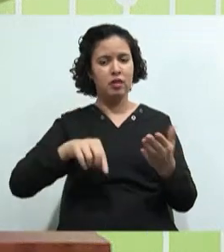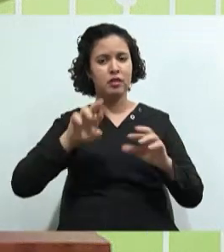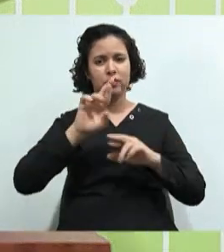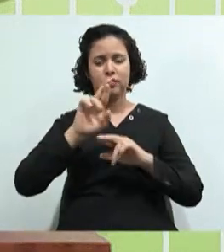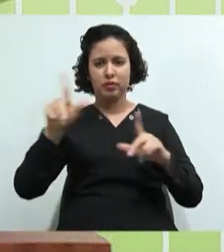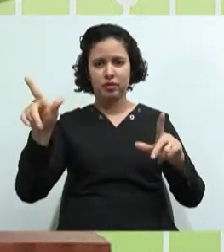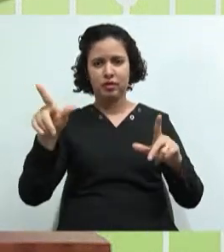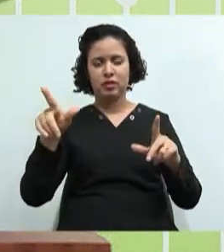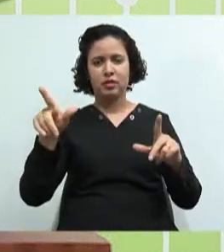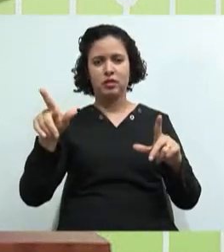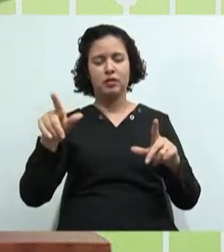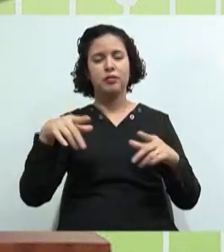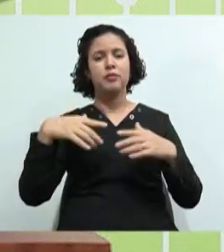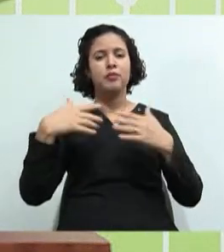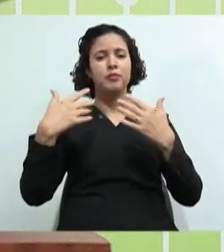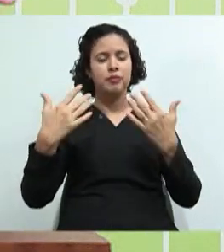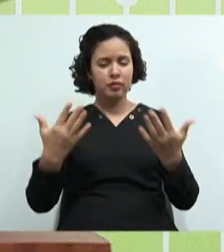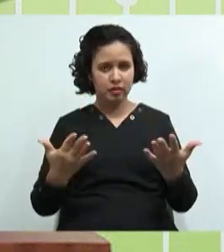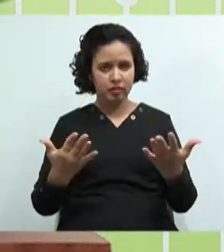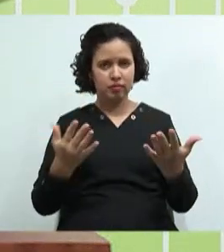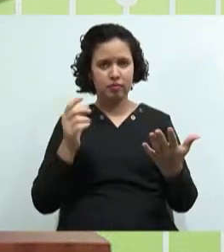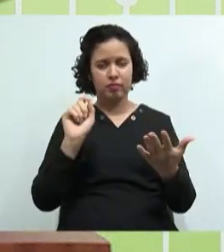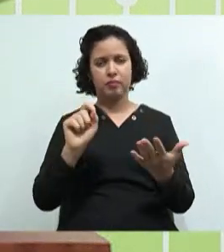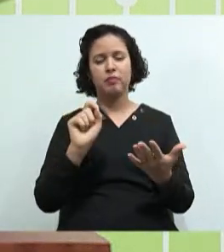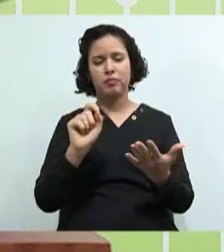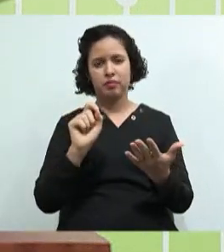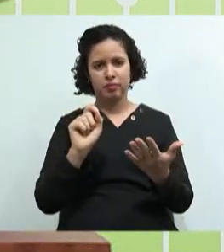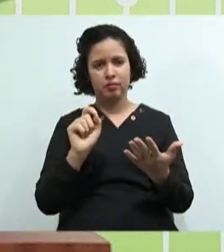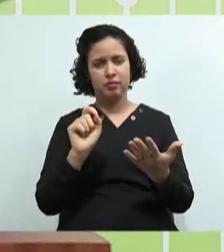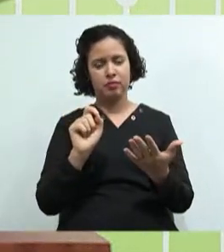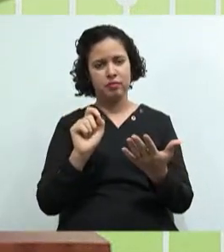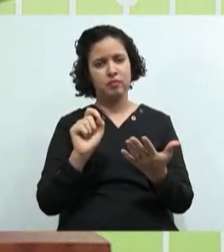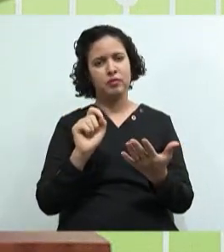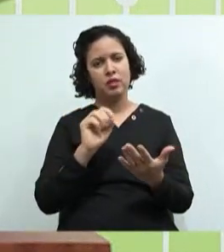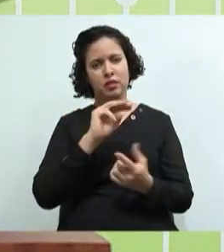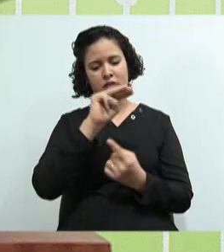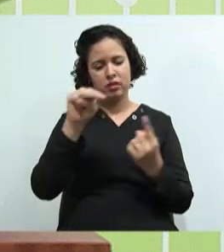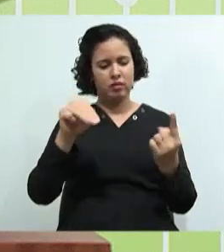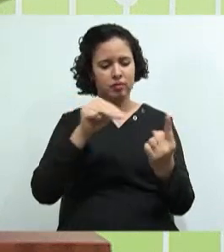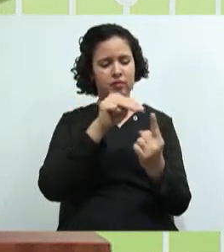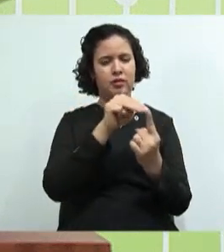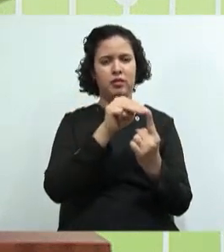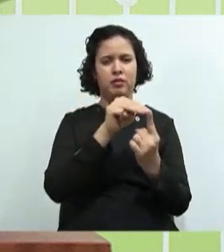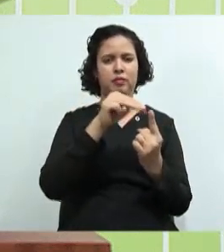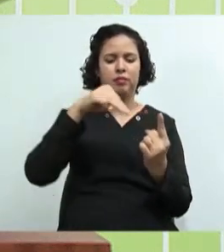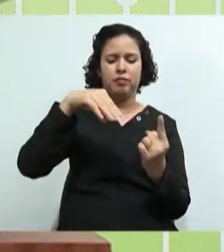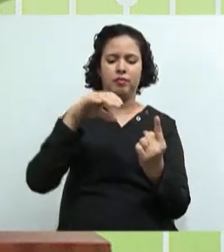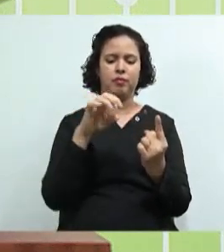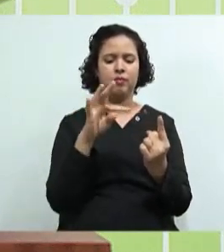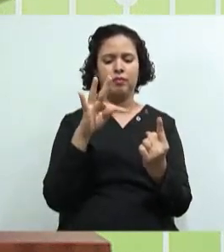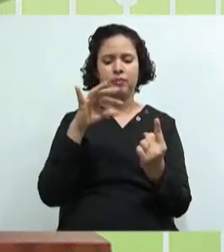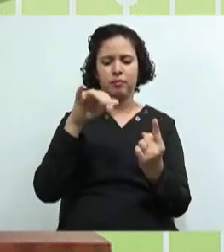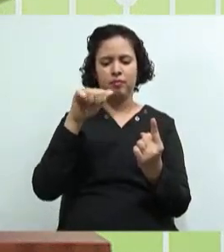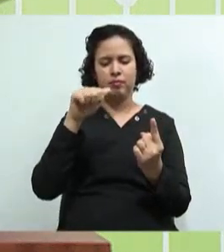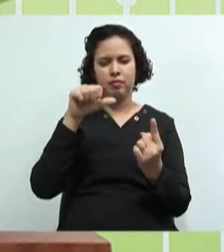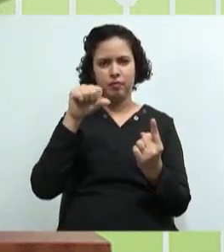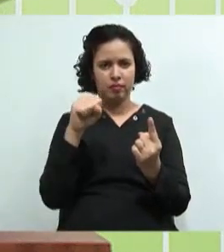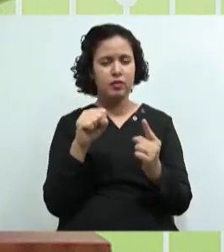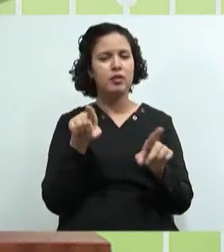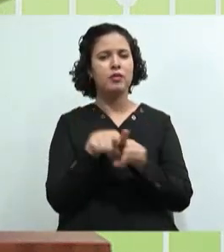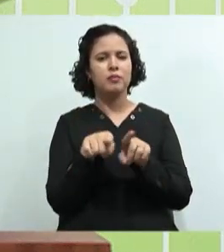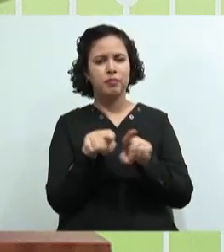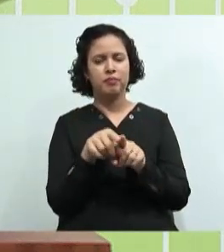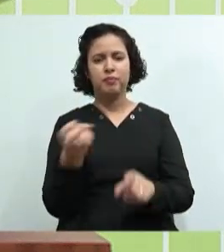são smart porque as metas são inteligentes? Claro. No dito popular, nós precisamos ter metas inteligentes porque nós queremos